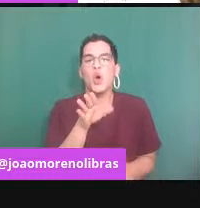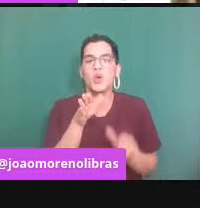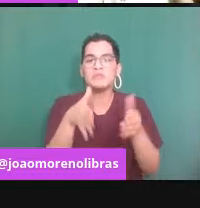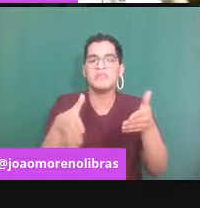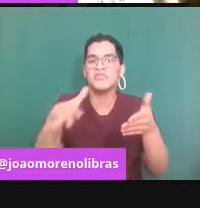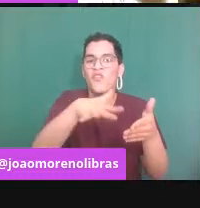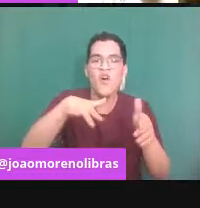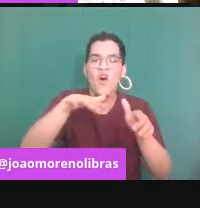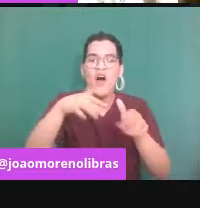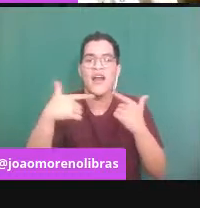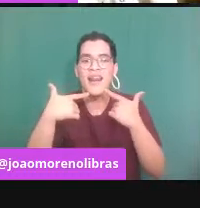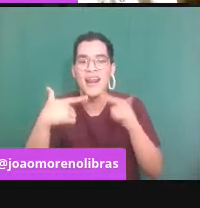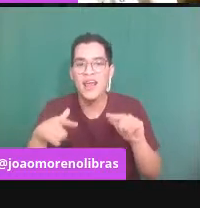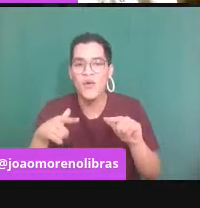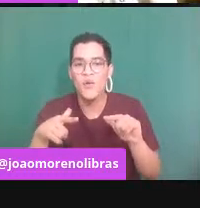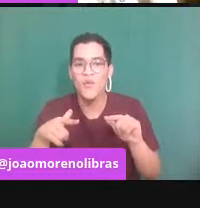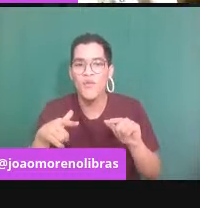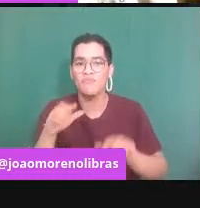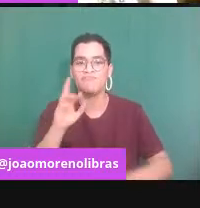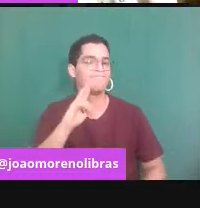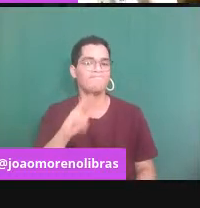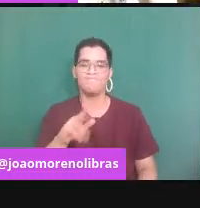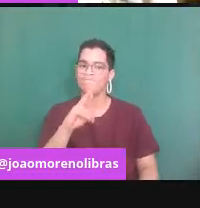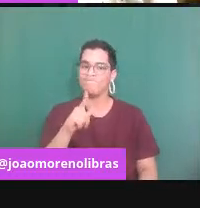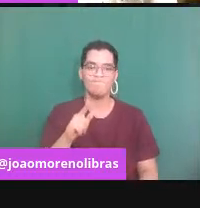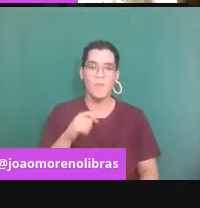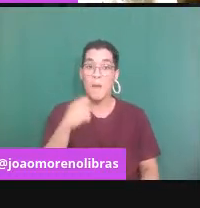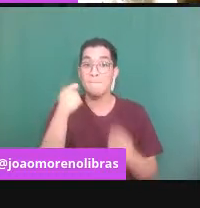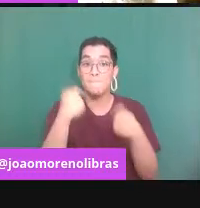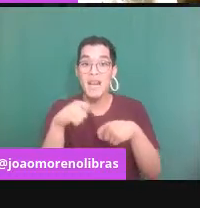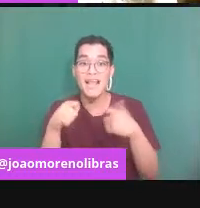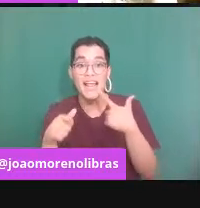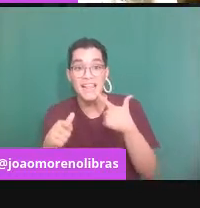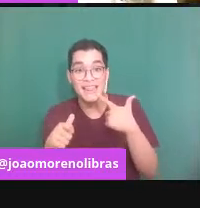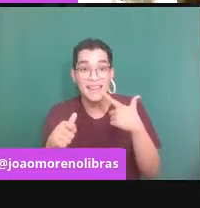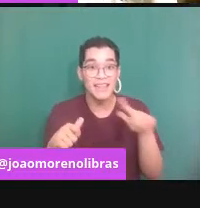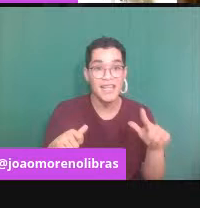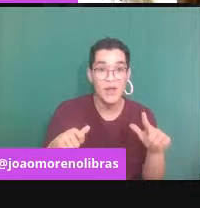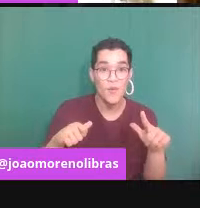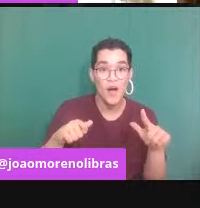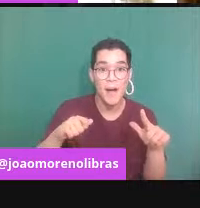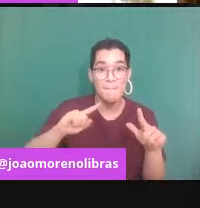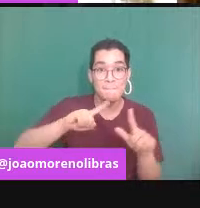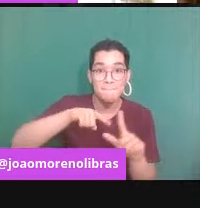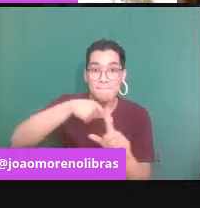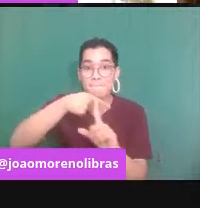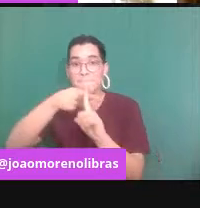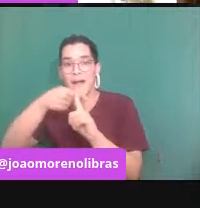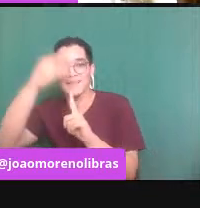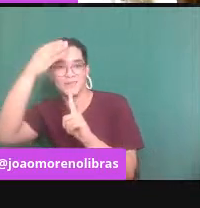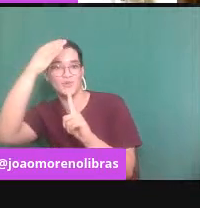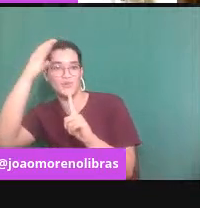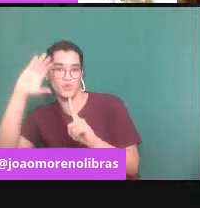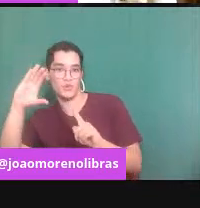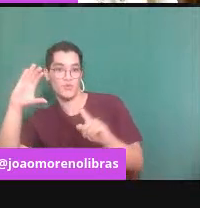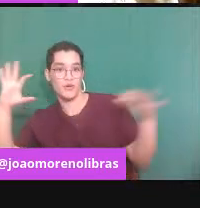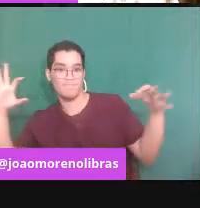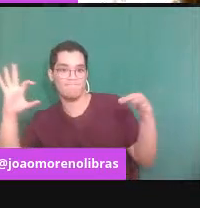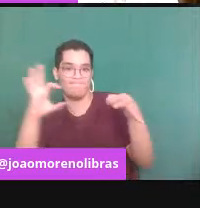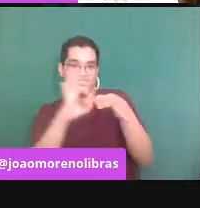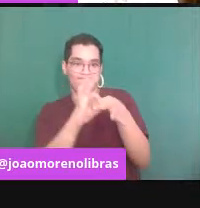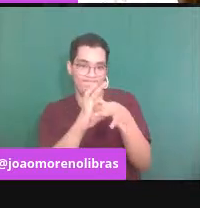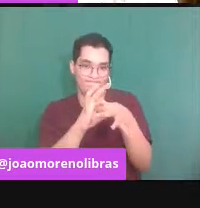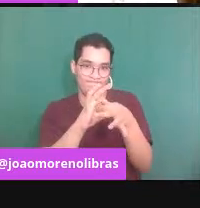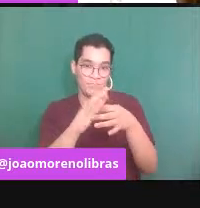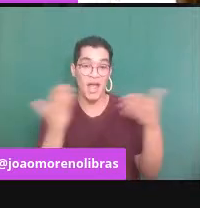fora das nossas questões culturais. Passamos agora na PUC de São Paulo por uma